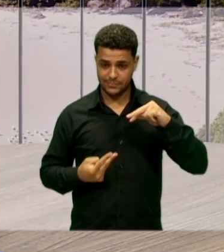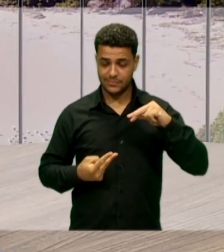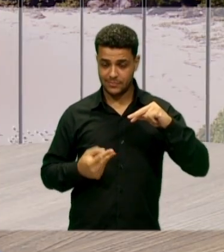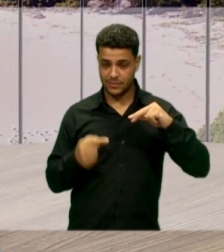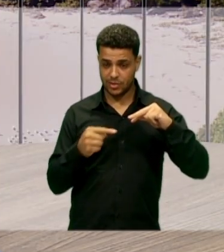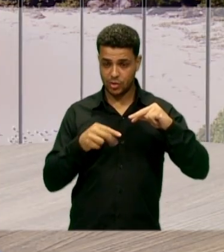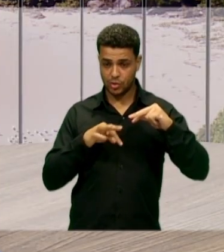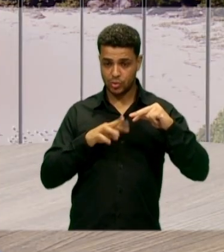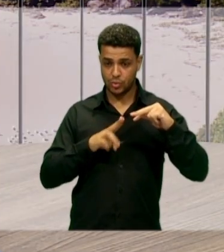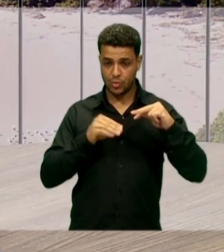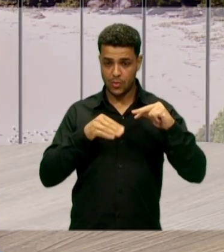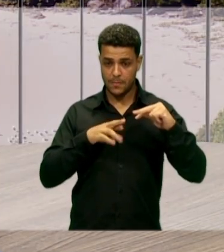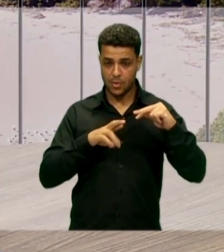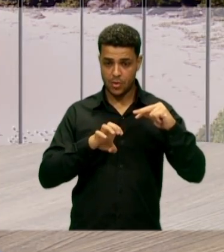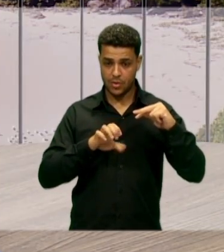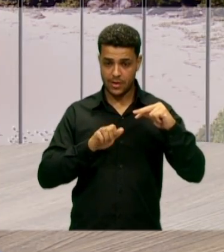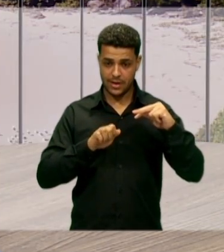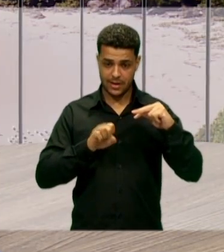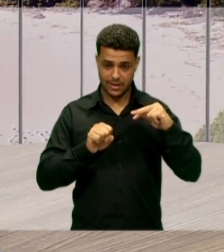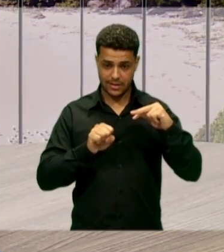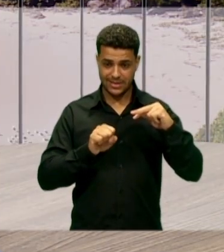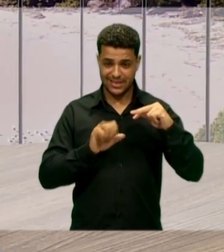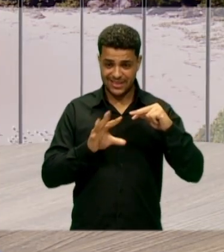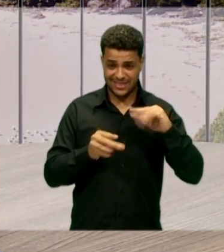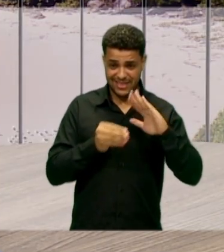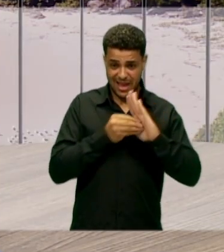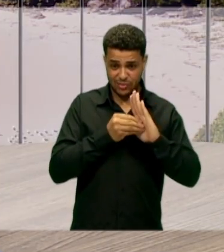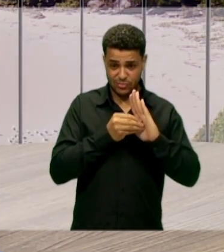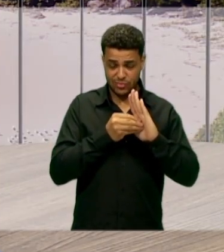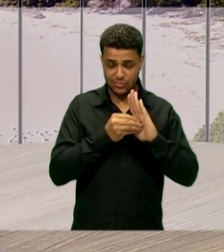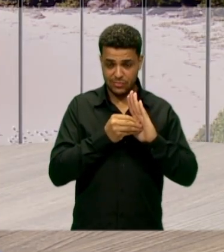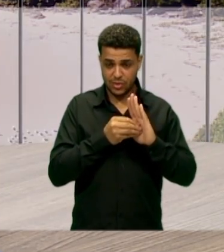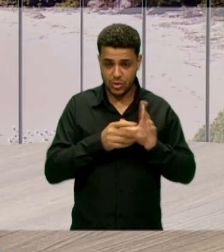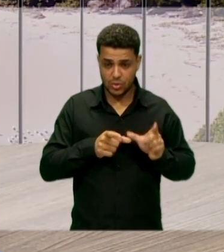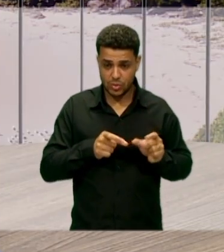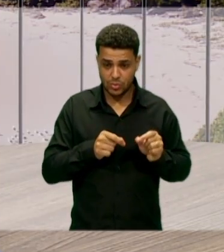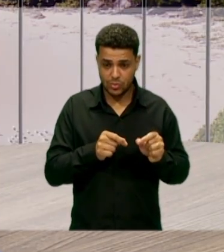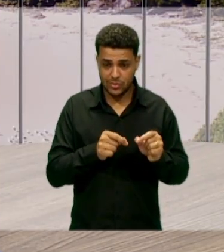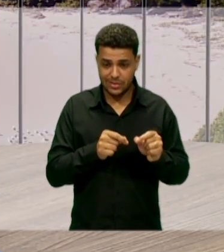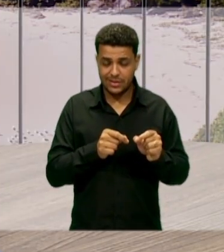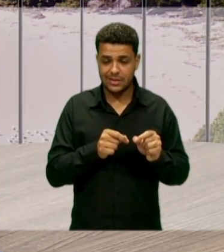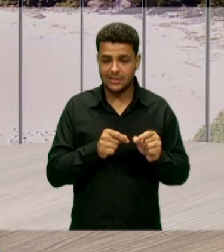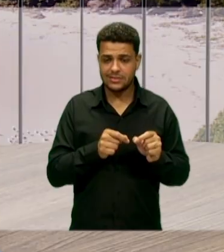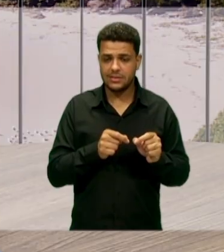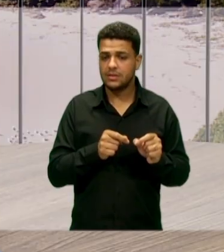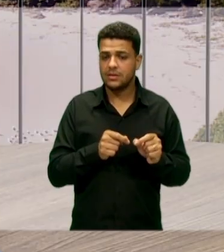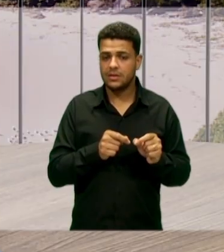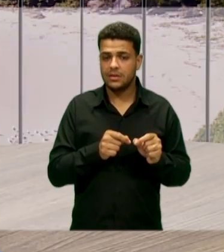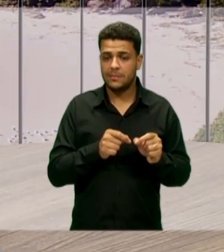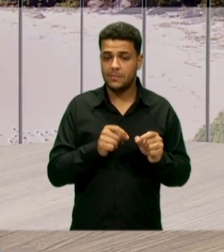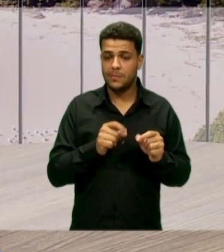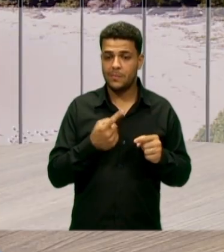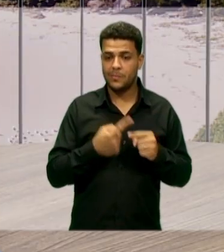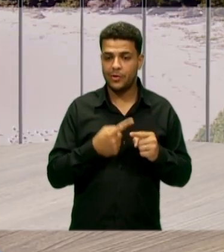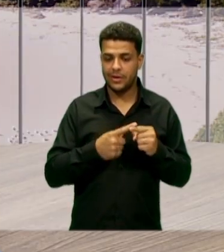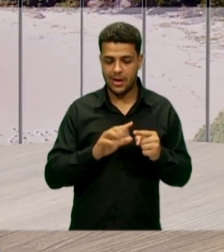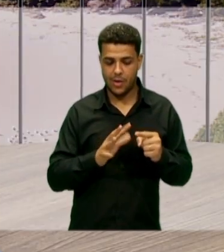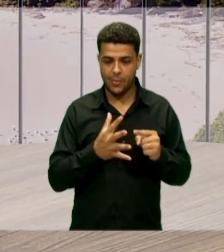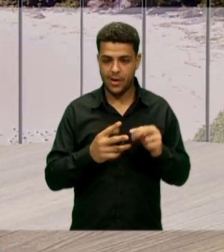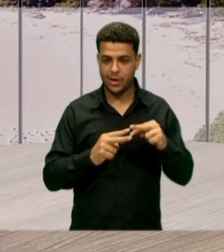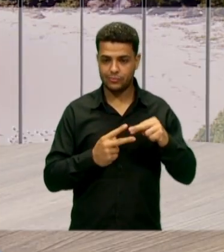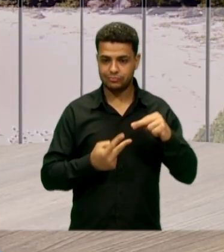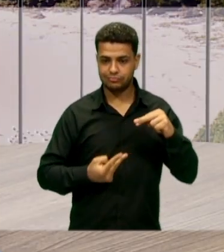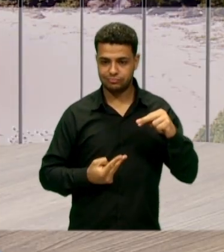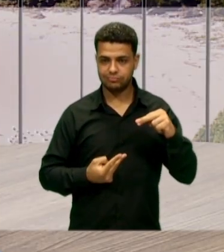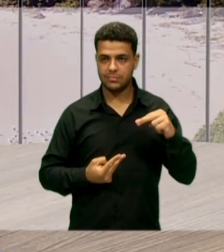produzidas de forma anormal por esses tumores. Muitas das proteínas formadas porque ocorreu uma mutação, que é uma alteração no